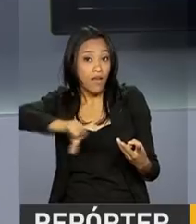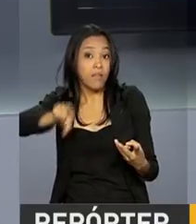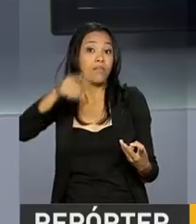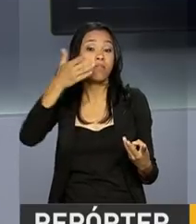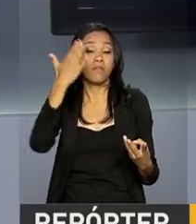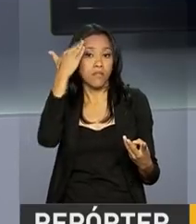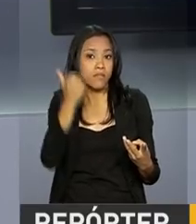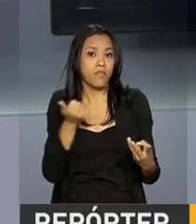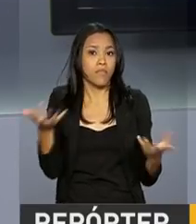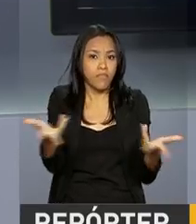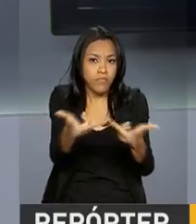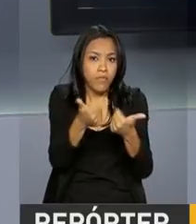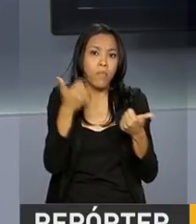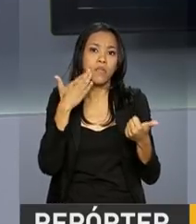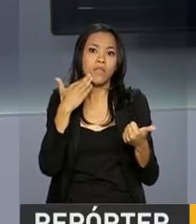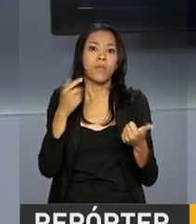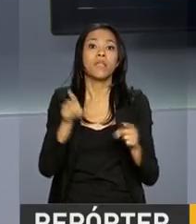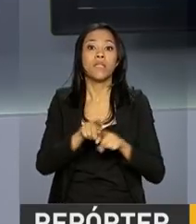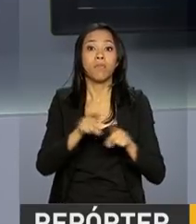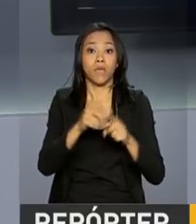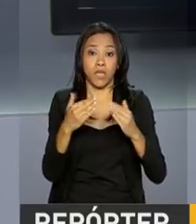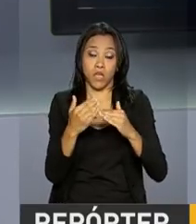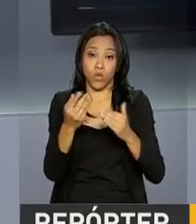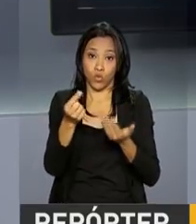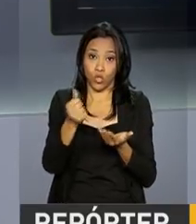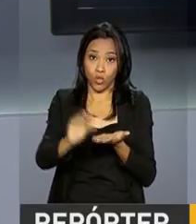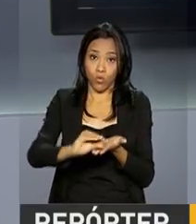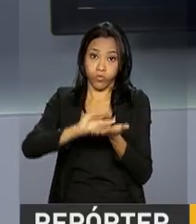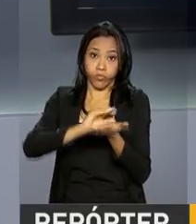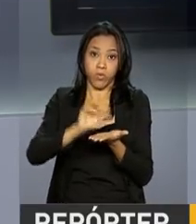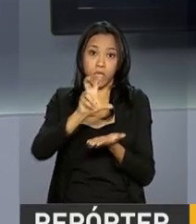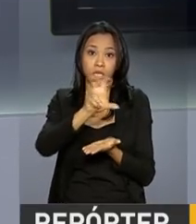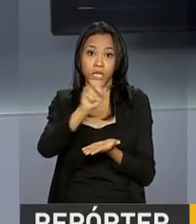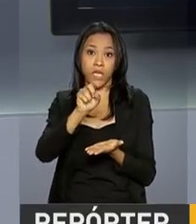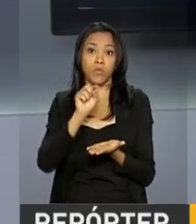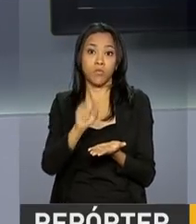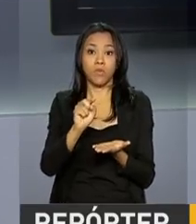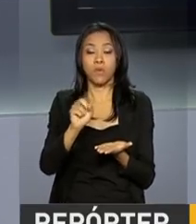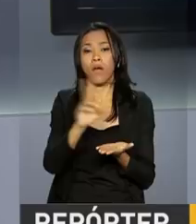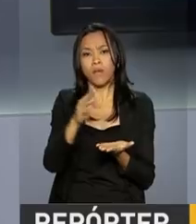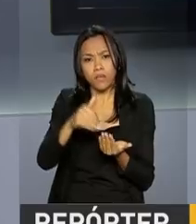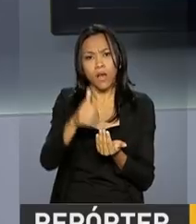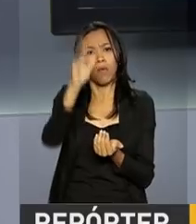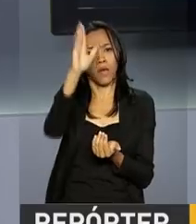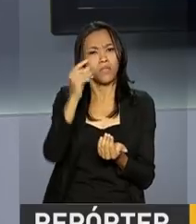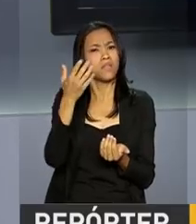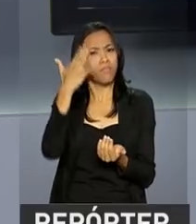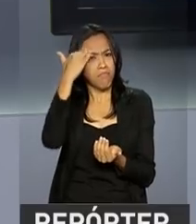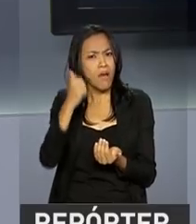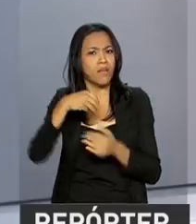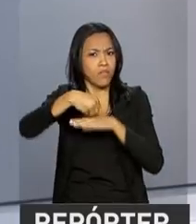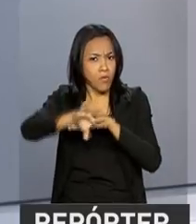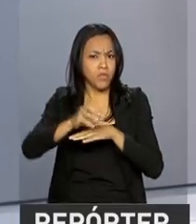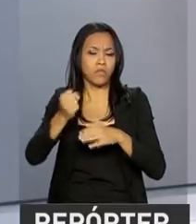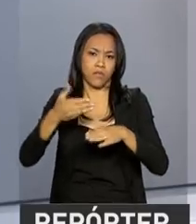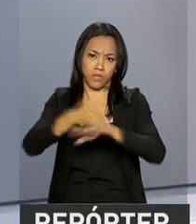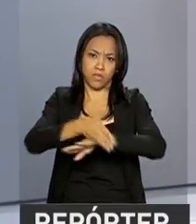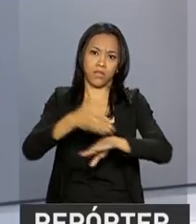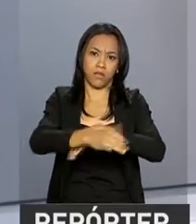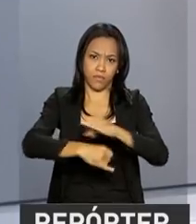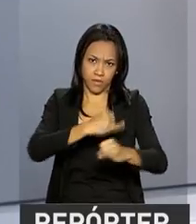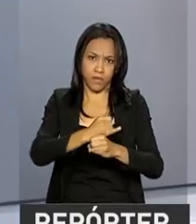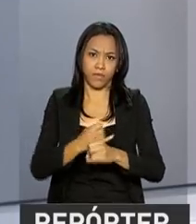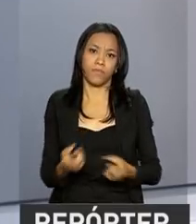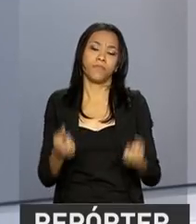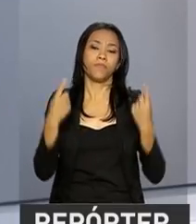investimento de preferência superior a R$500 mil. Para saber mais, acesse a página do programa na internet. Já